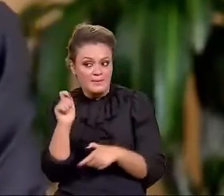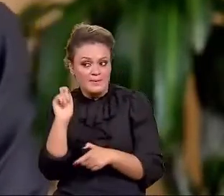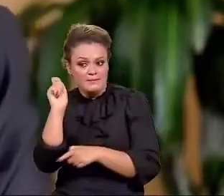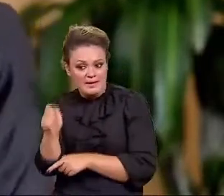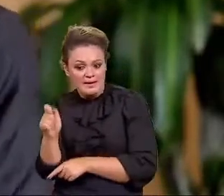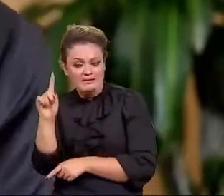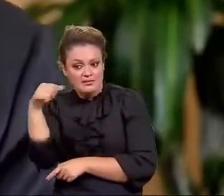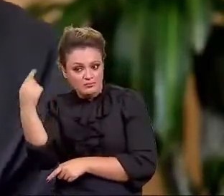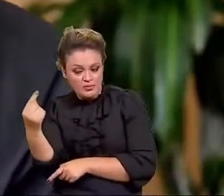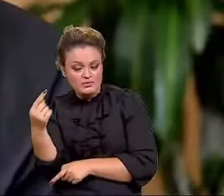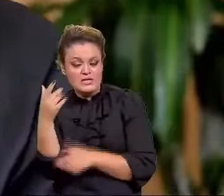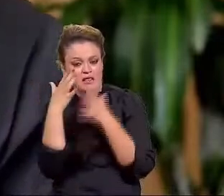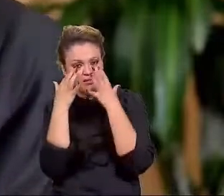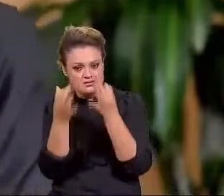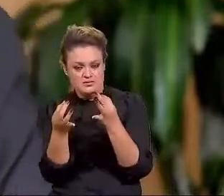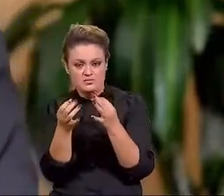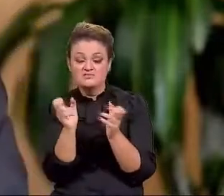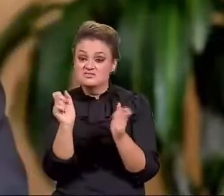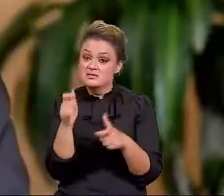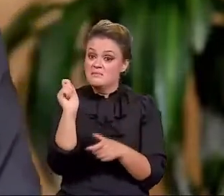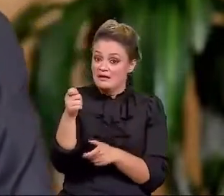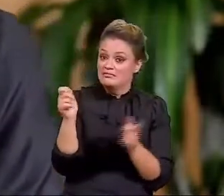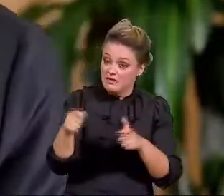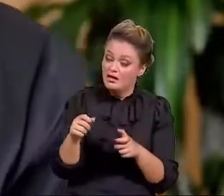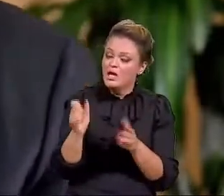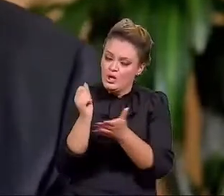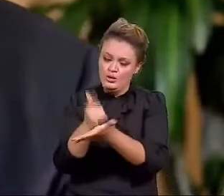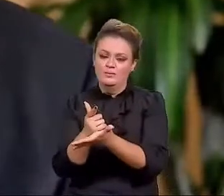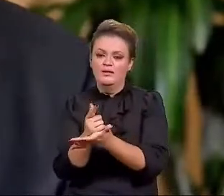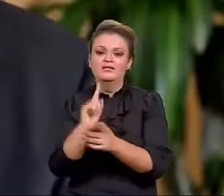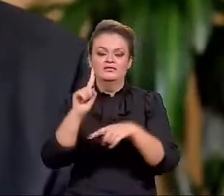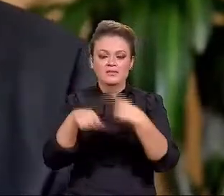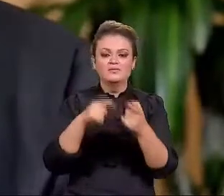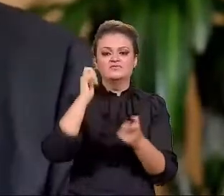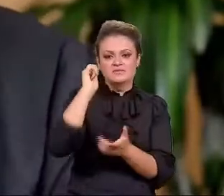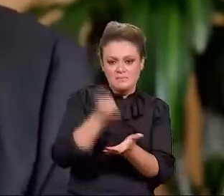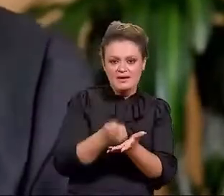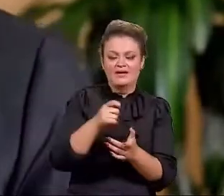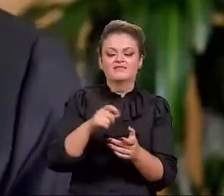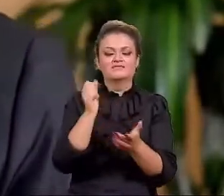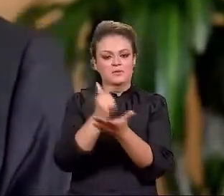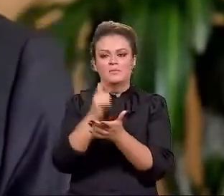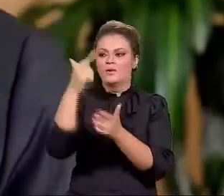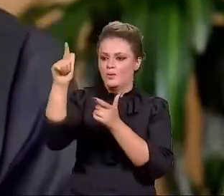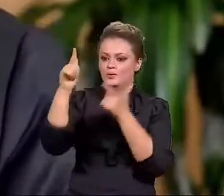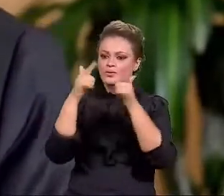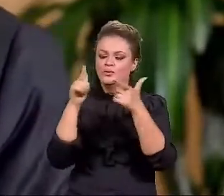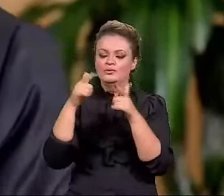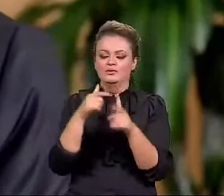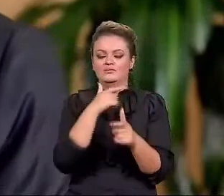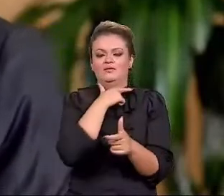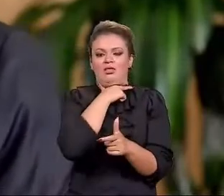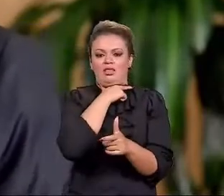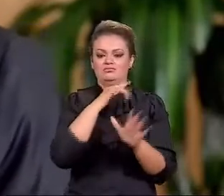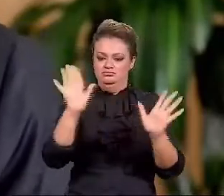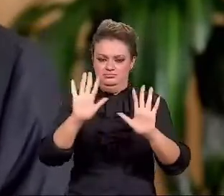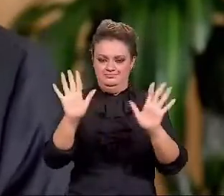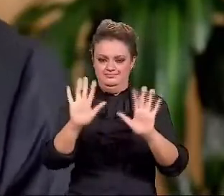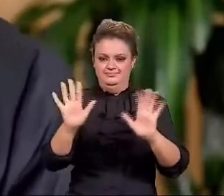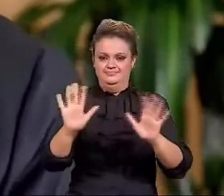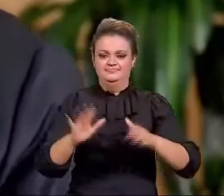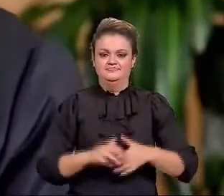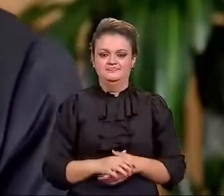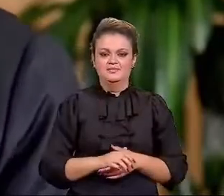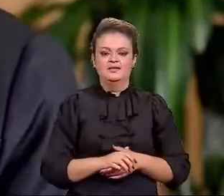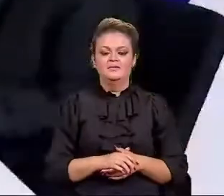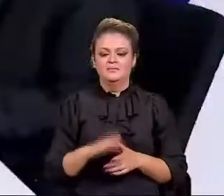você faça. Depois que você pagar uma, você faz outra, para não ficar sufocado no Serasa, como tem muita gente hoje